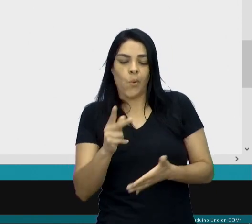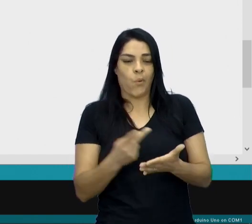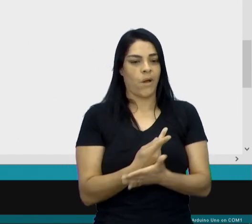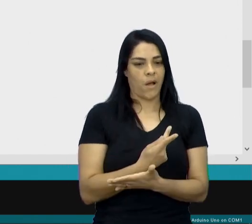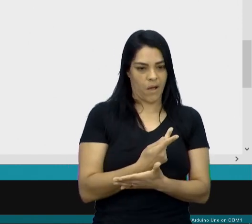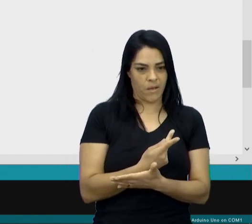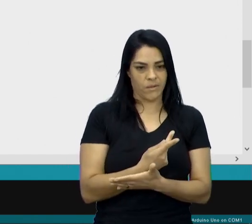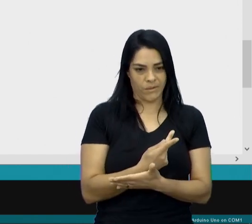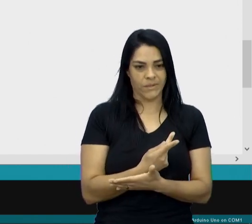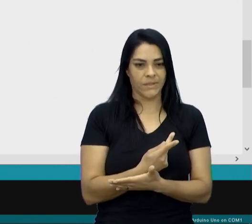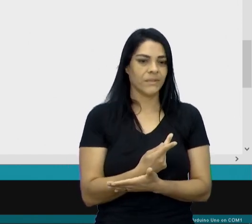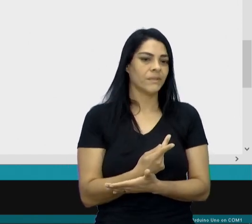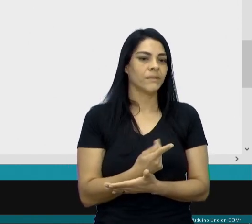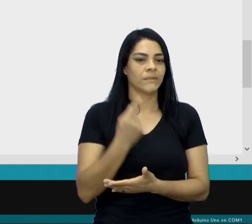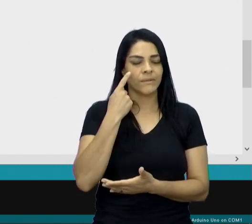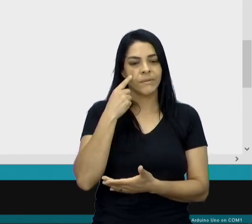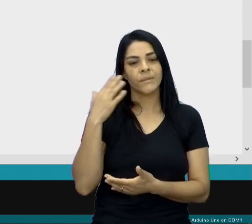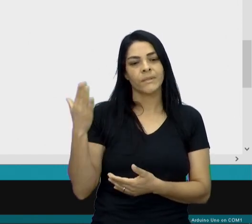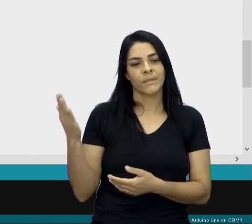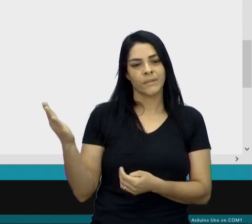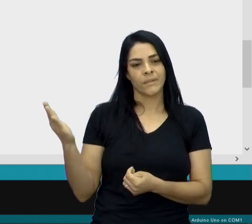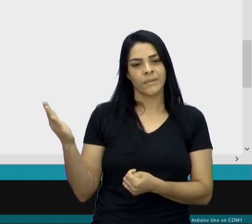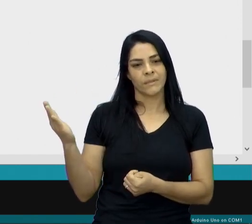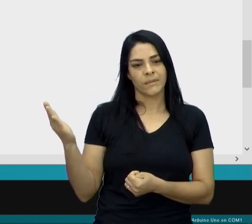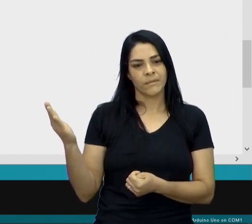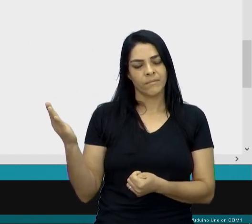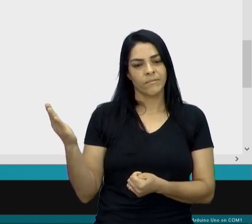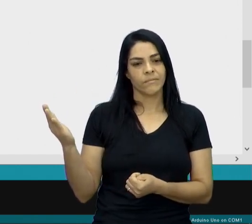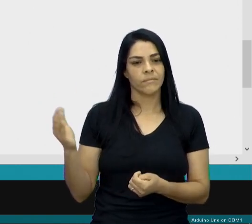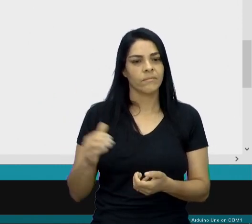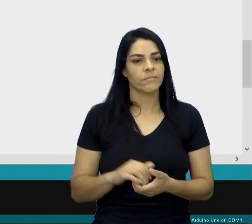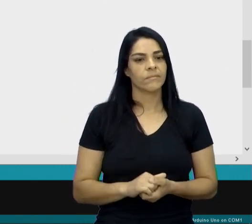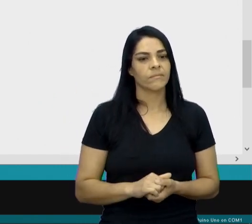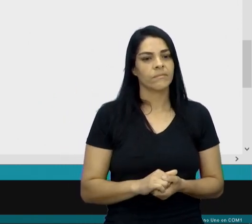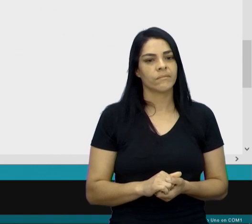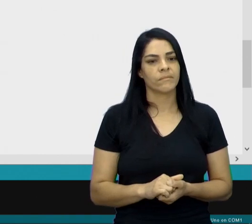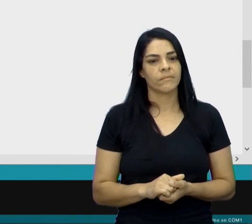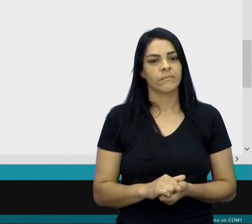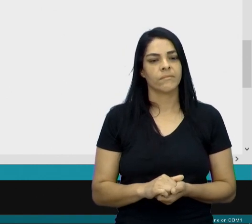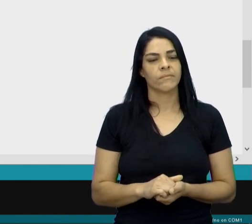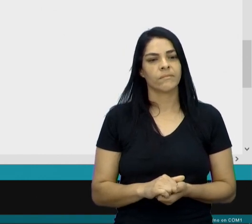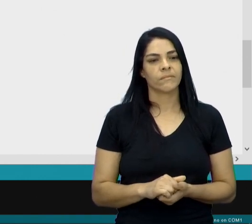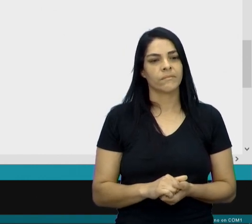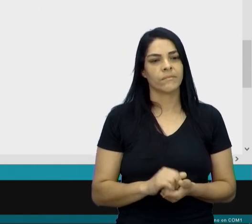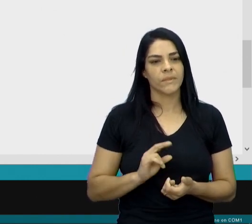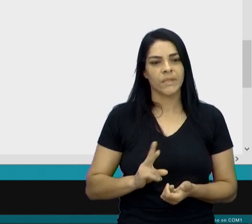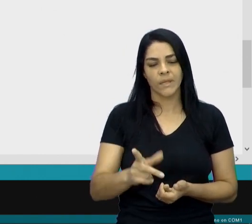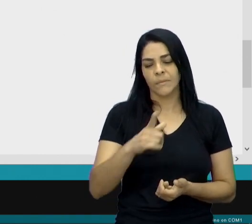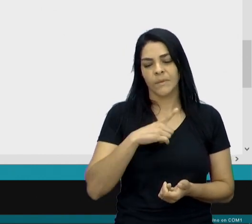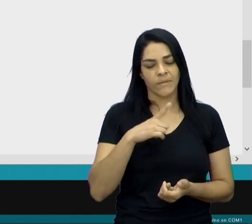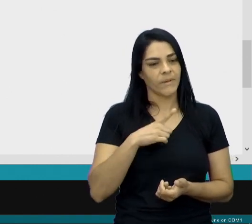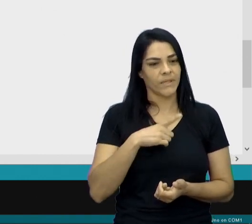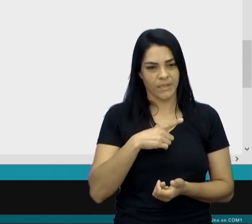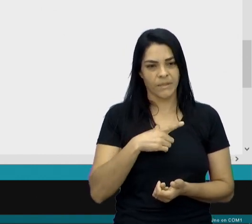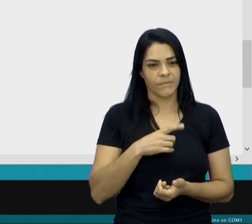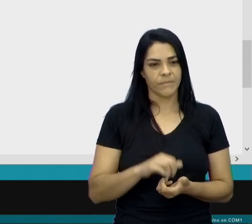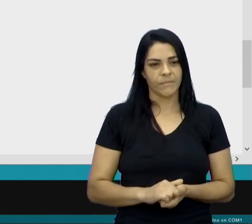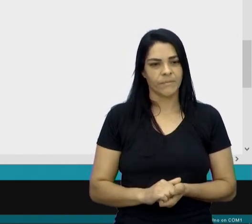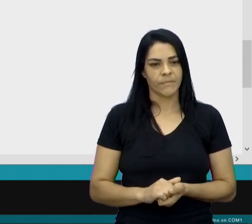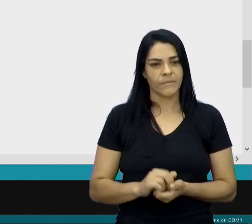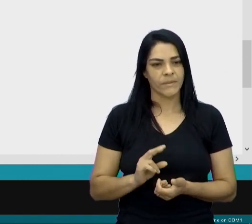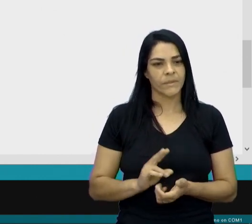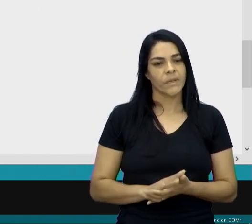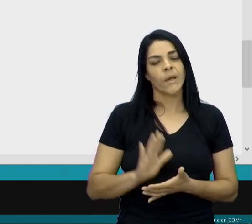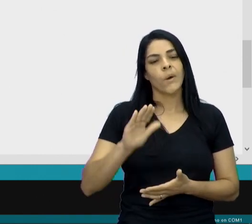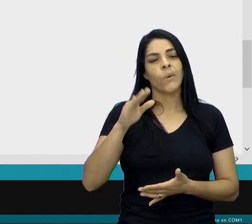Então, veja aqui, ó, associando esse comando true quer dizer verdade, ao boolean. Sempre vai ter isso, né? Quando isso aqui for